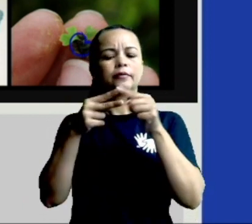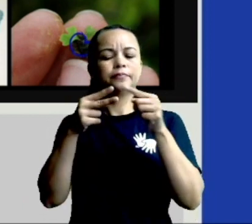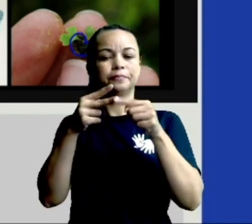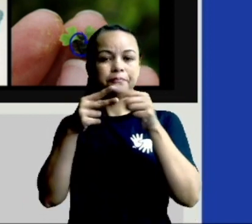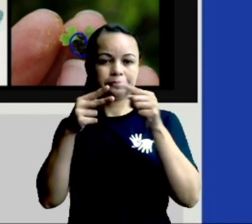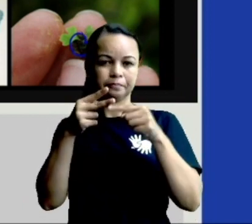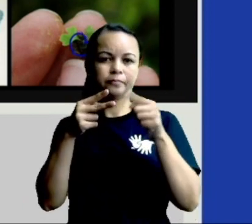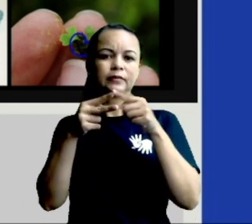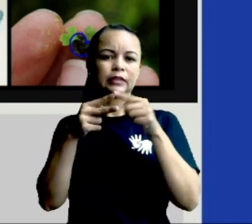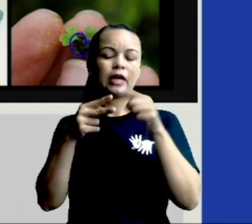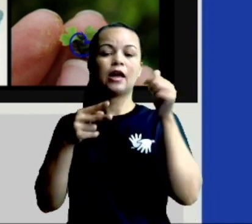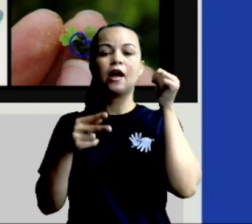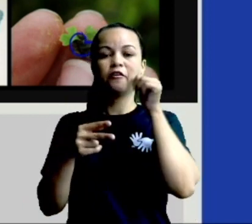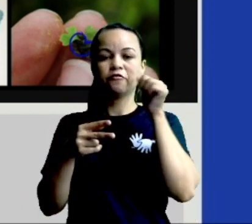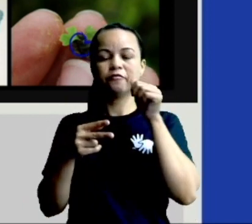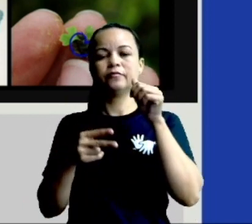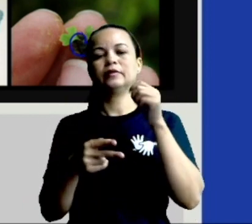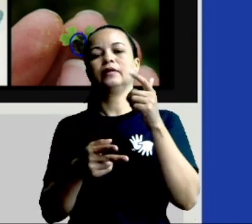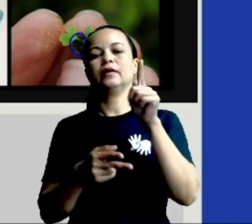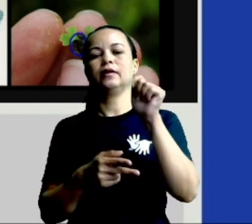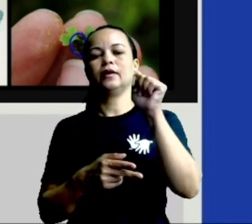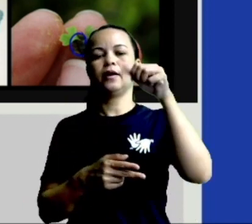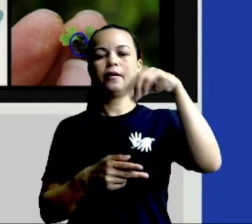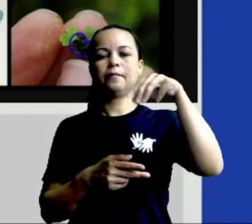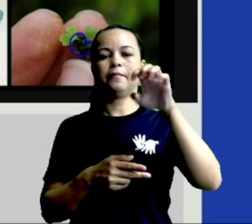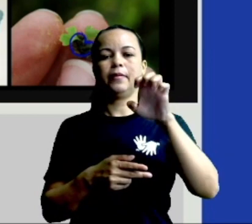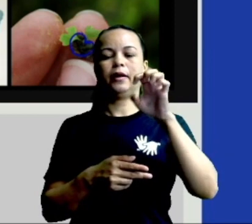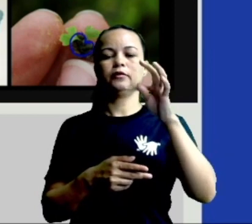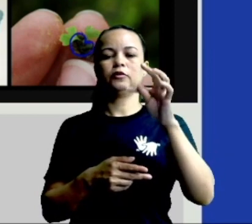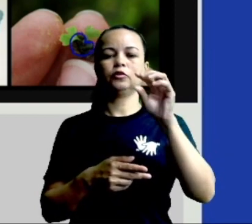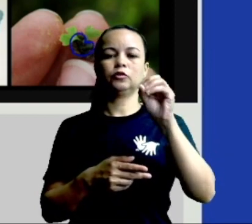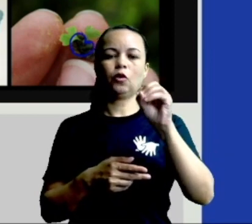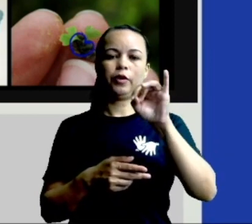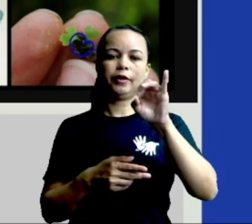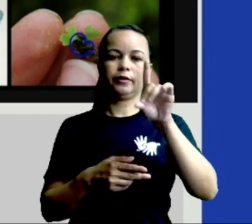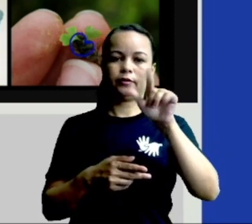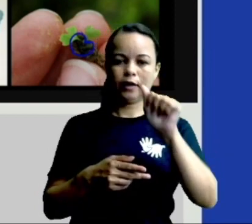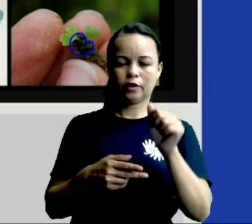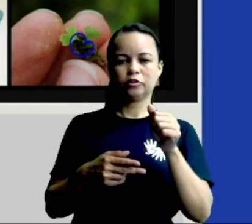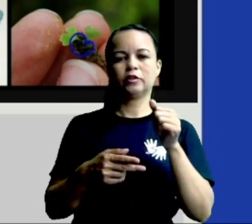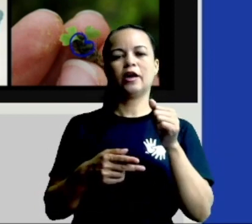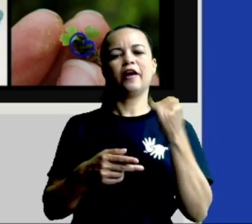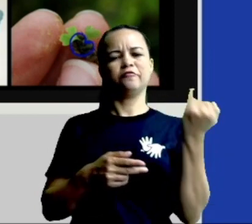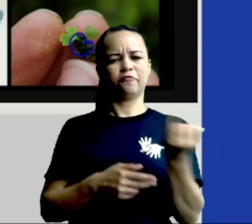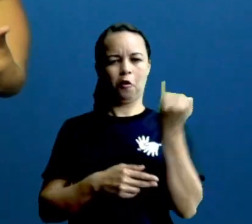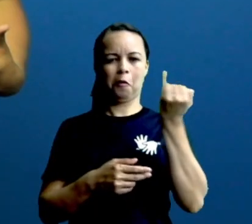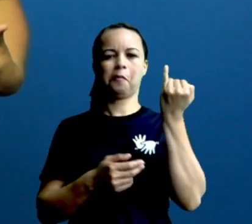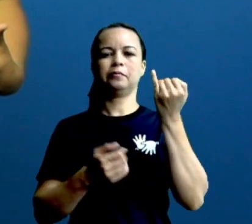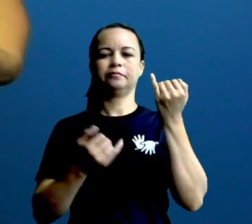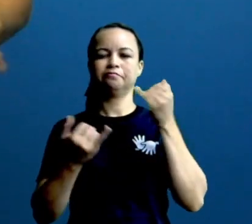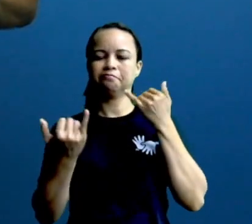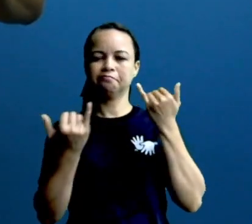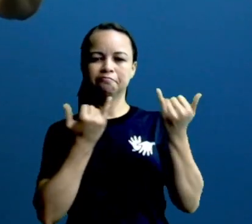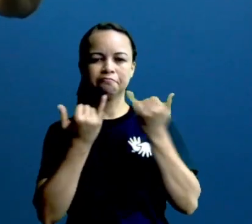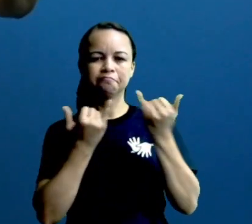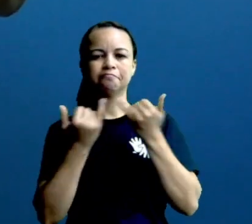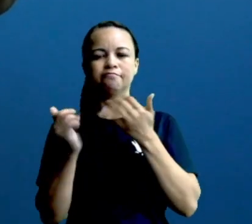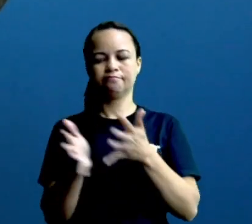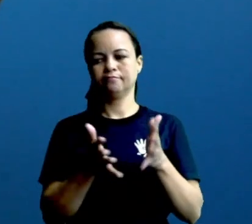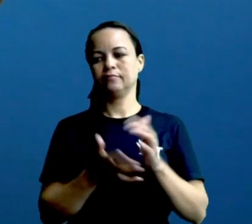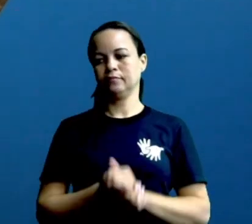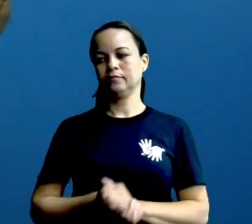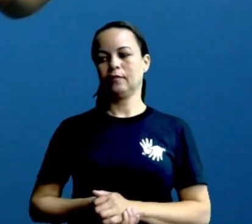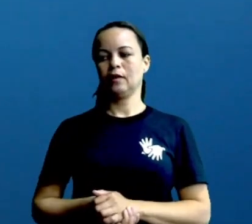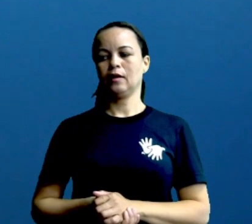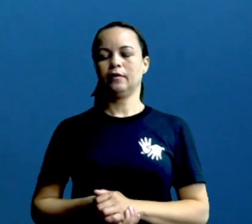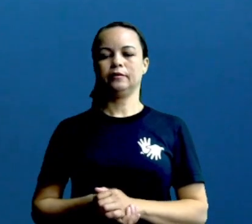Gametófita efêmera, é a fase não duradoura. Outra informação valiosíssima. Volta aqui comigo, por favor, produção. E já vou pedir para a produção